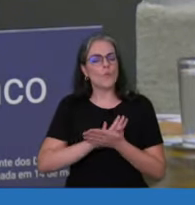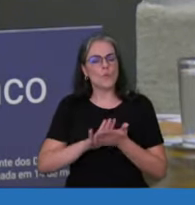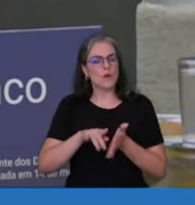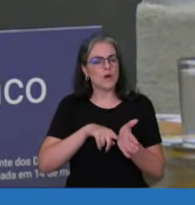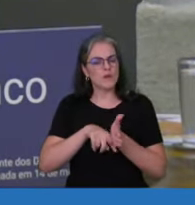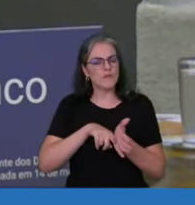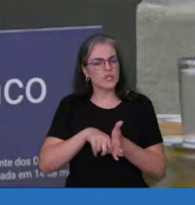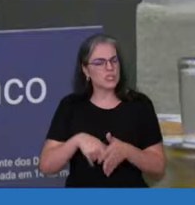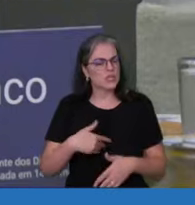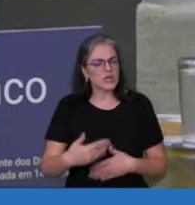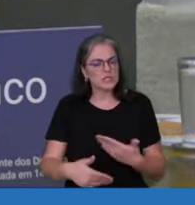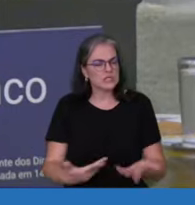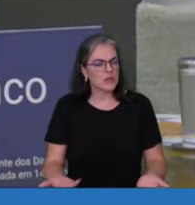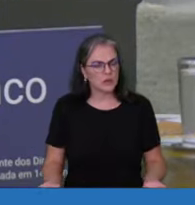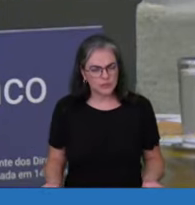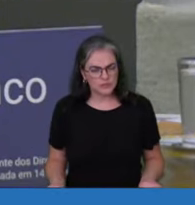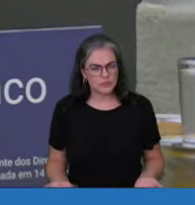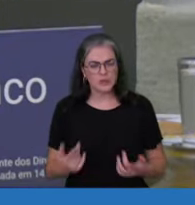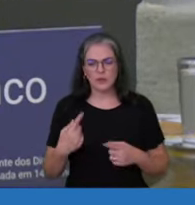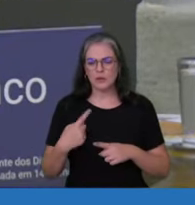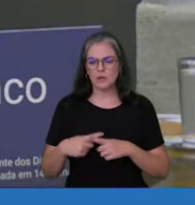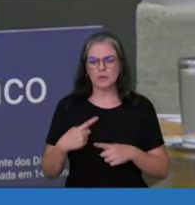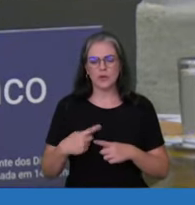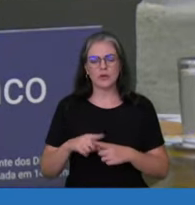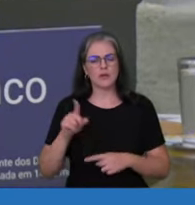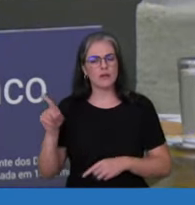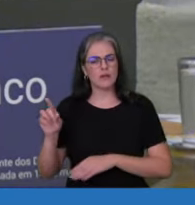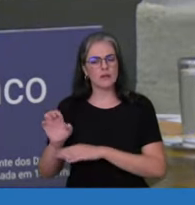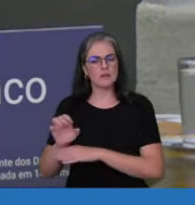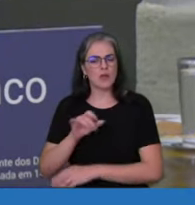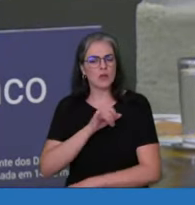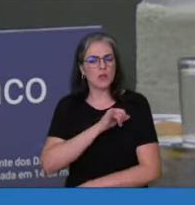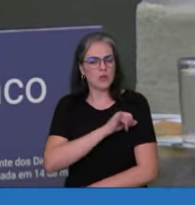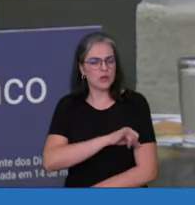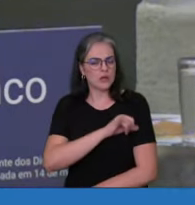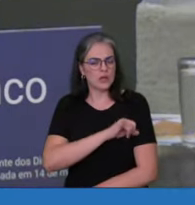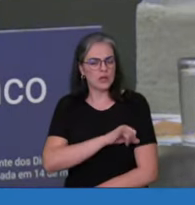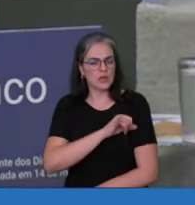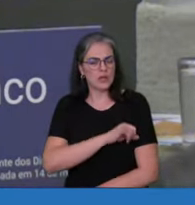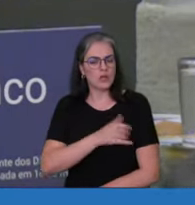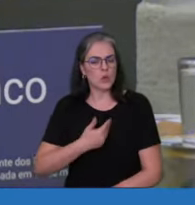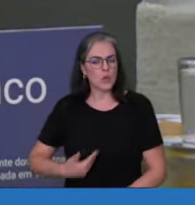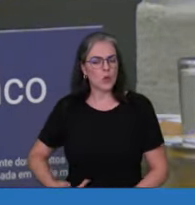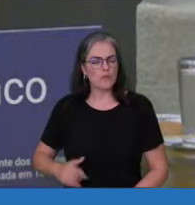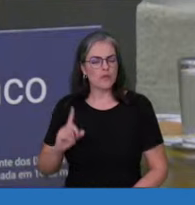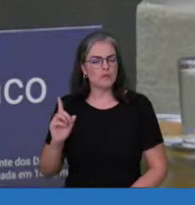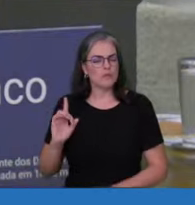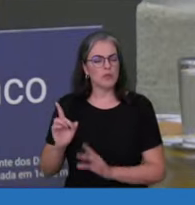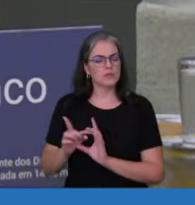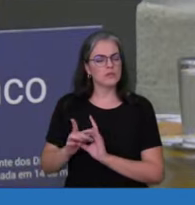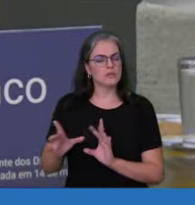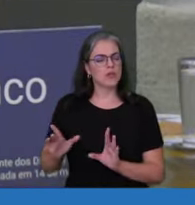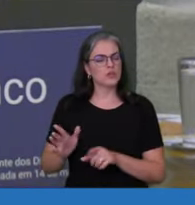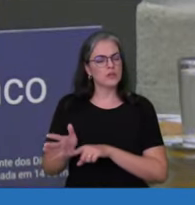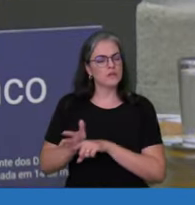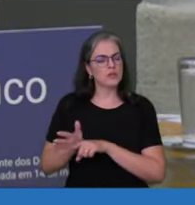de Marielle Anderson? Por que no governo do Rio de Janeiro não se deixou avançar também sobre